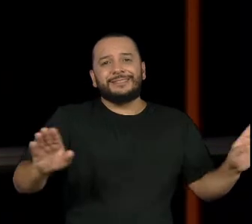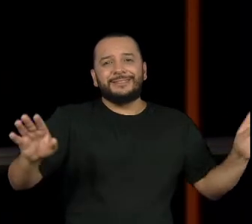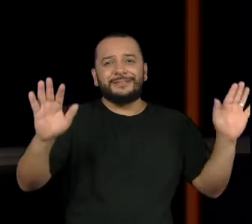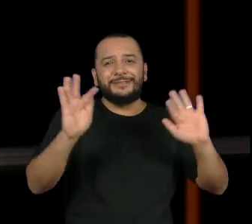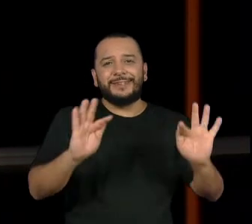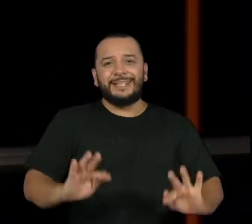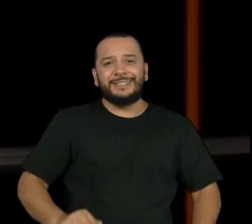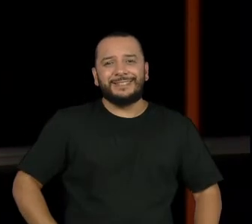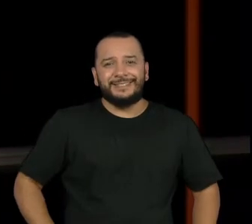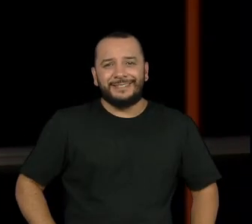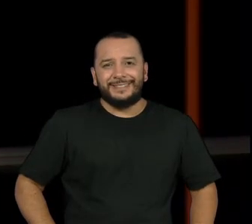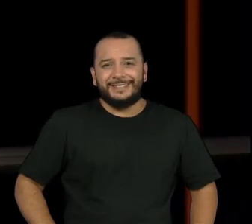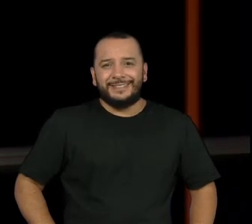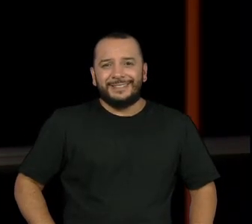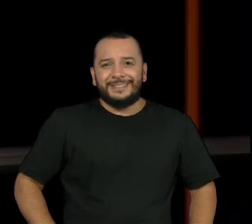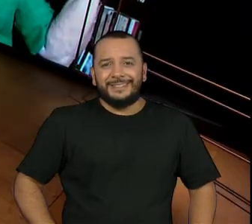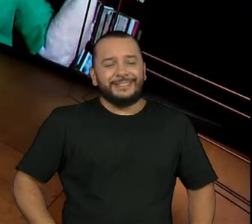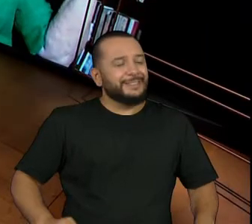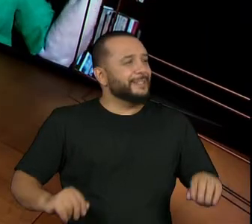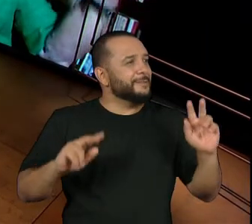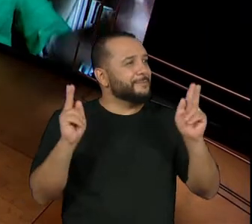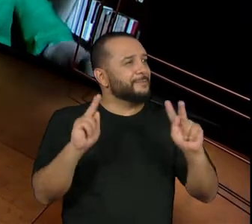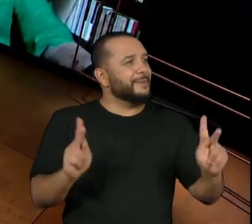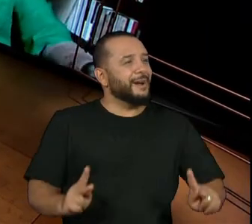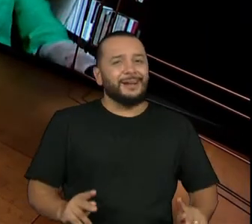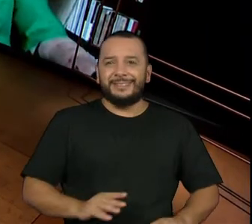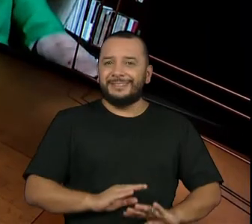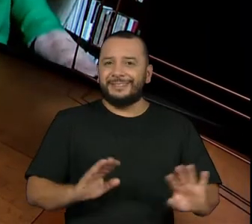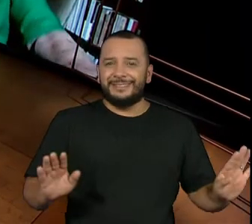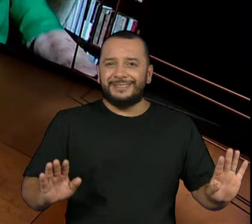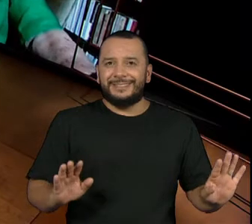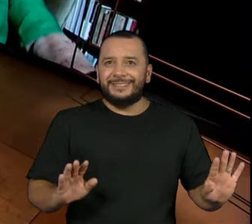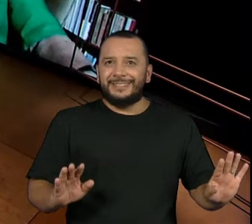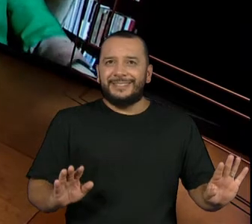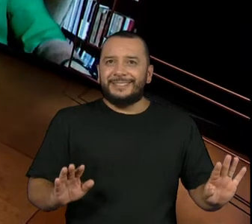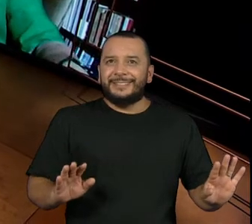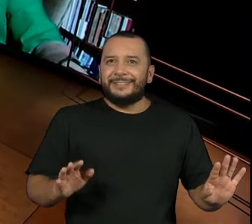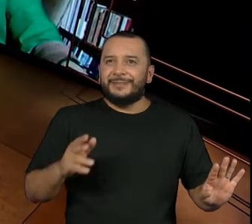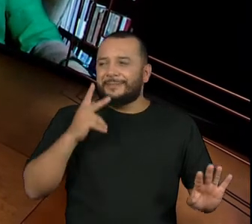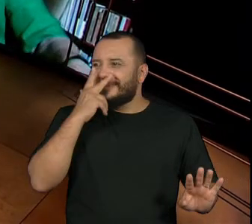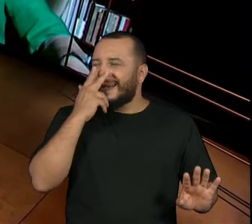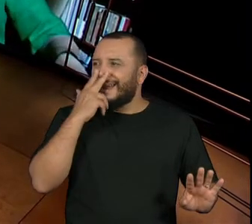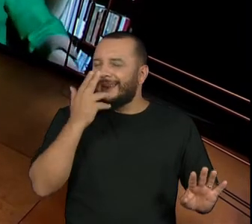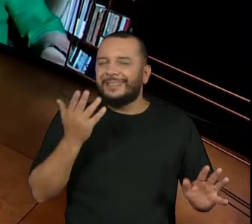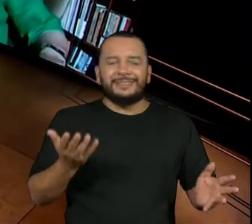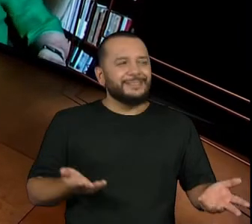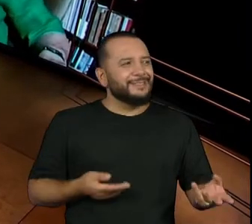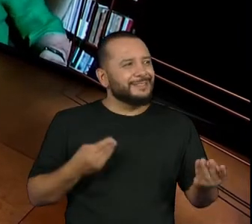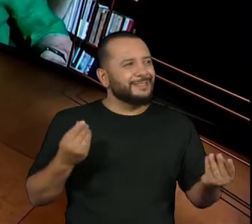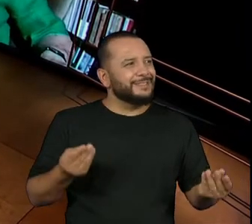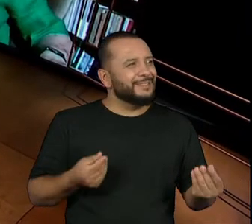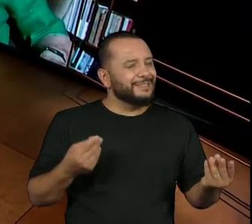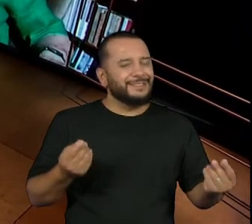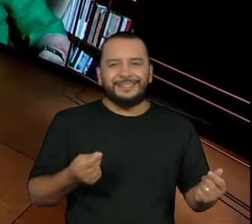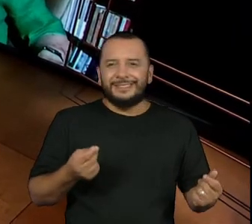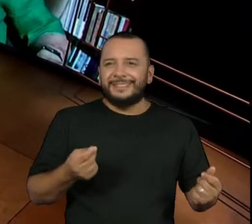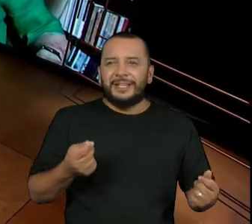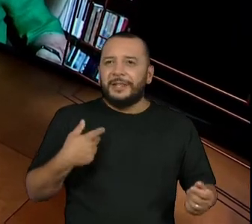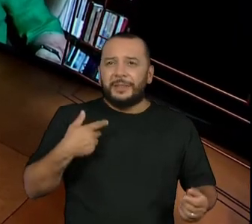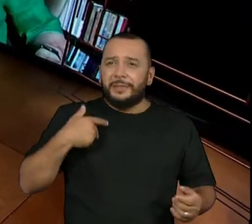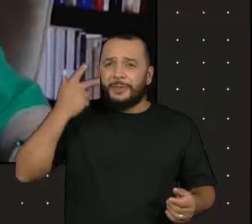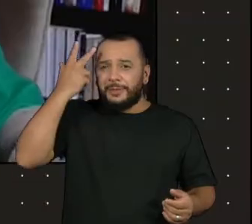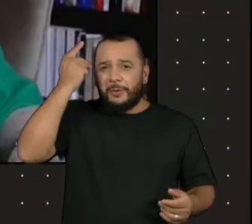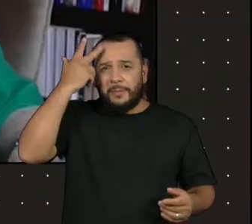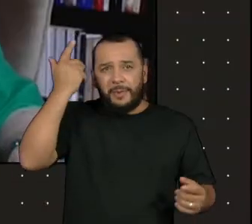feliz e em paz. Não, com ele era uma coisa era tão natural,